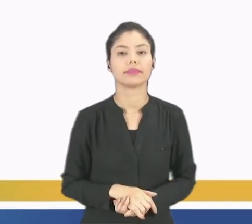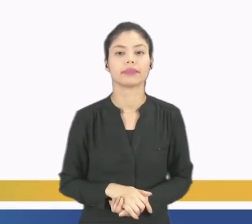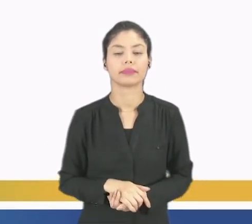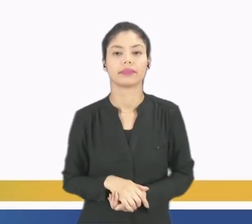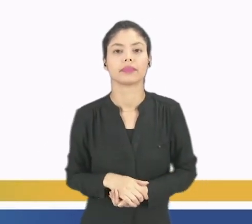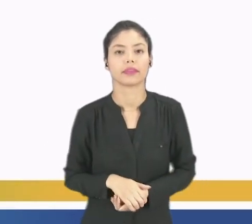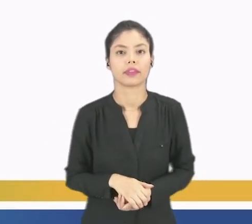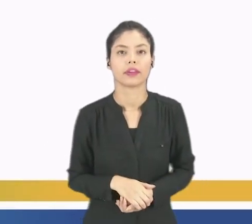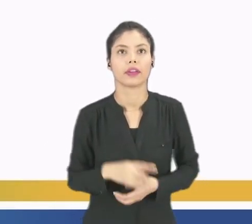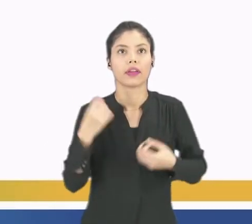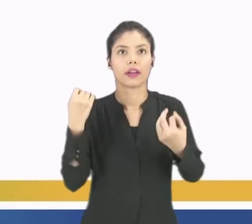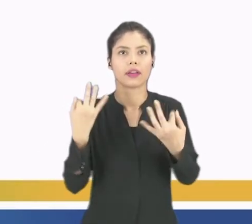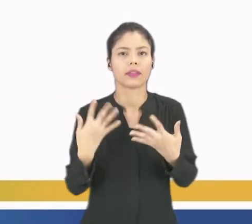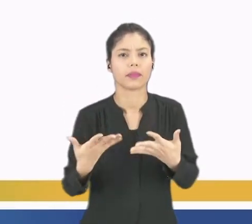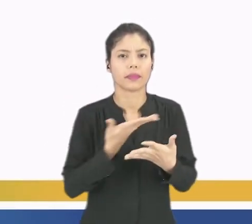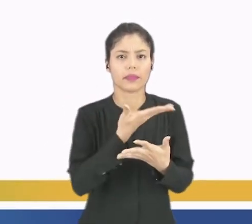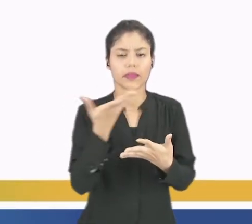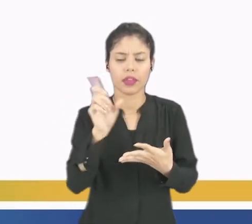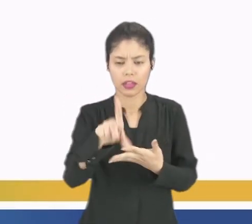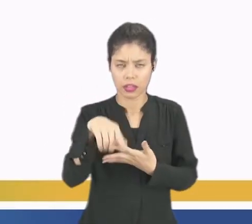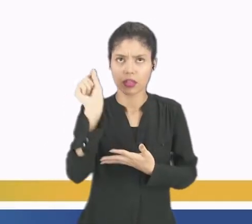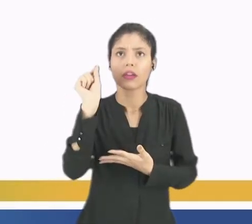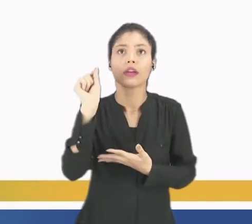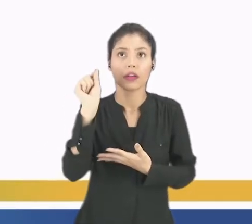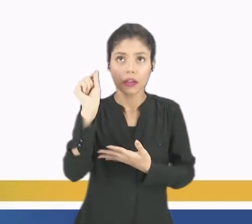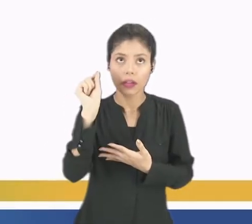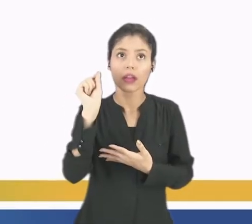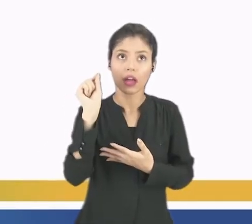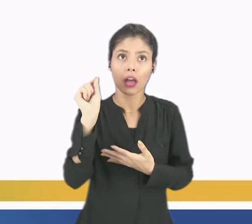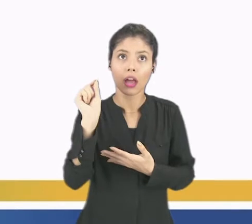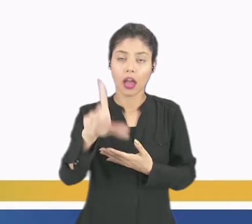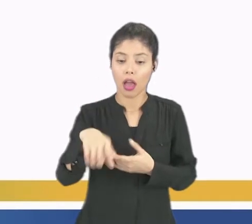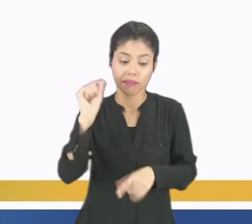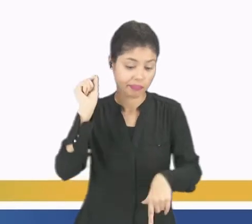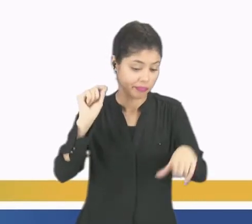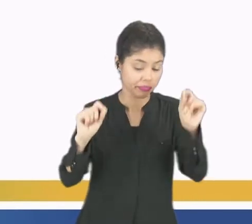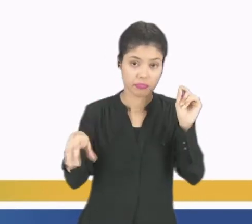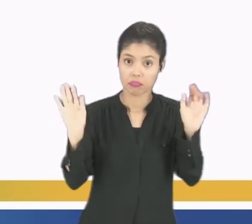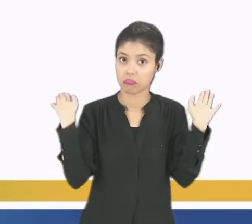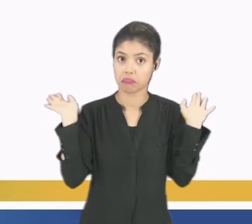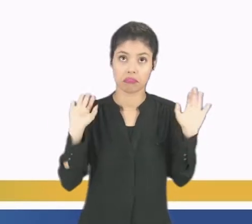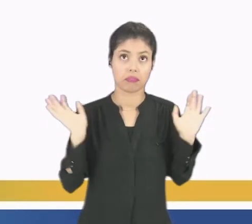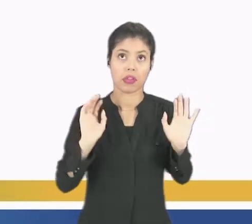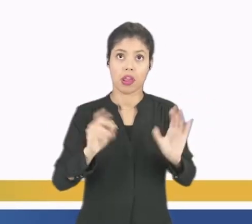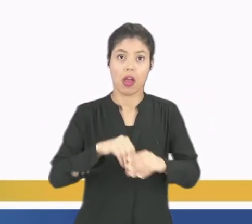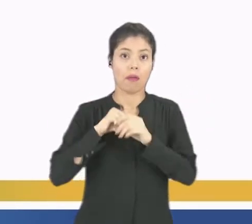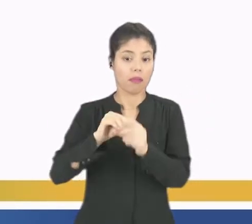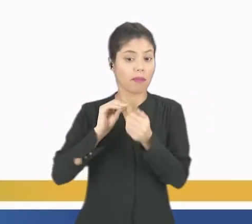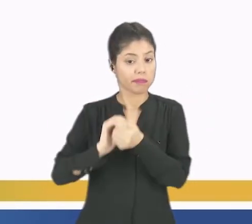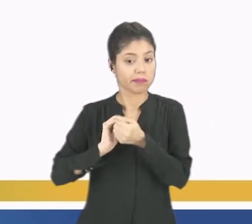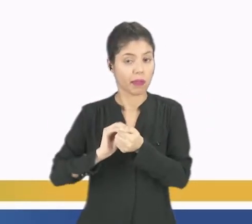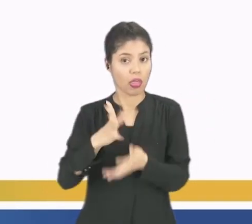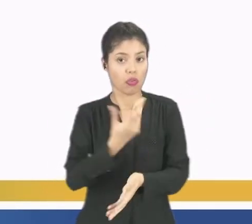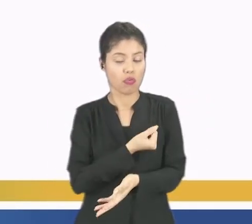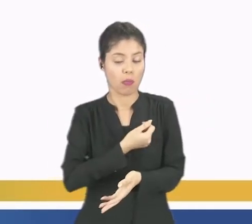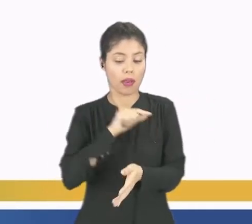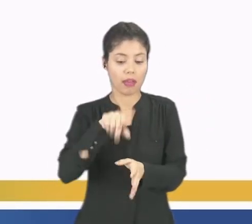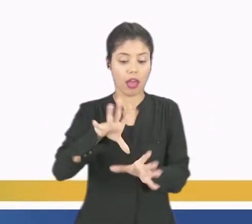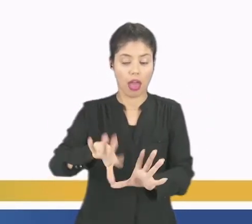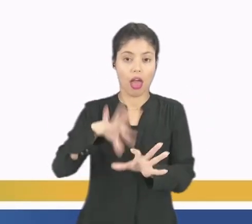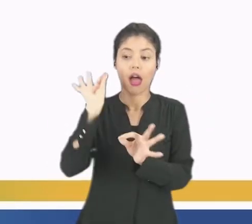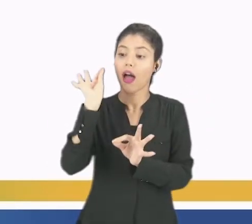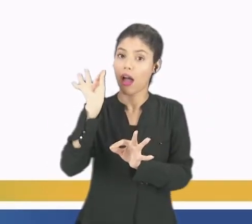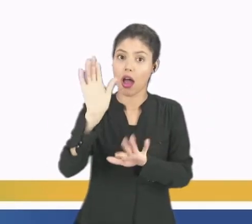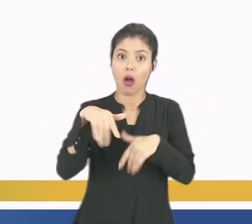E aí olha o que ele comenta. Escolhendo ao acaso, aleatoriamente, um dos números formados, qual